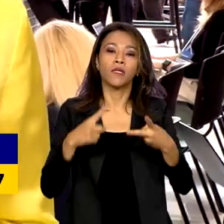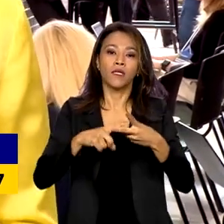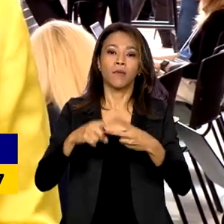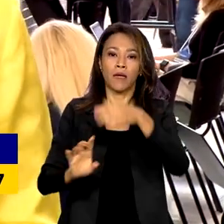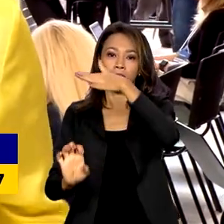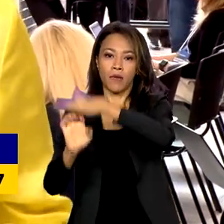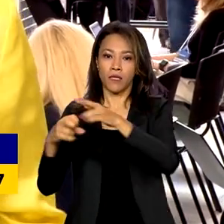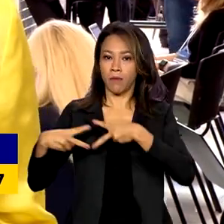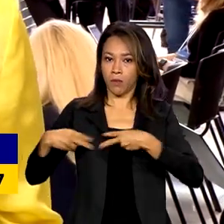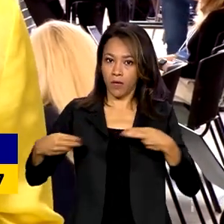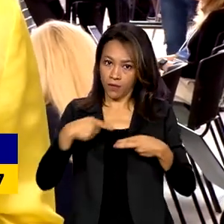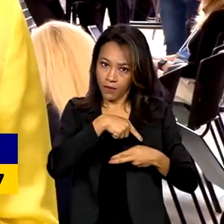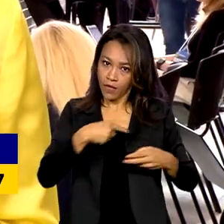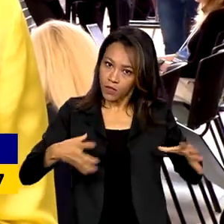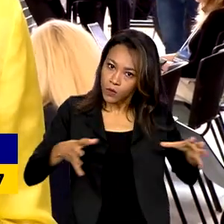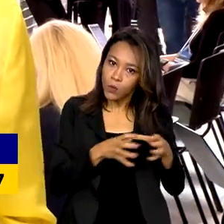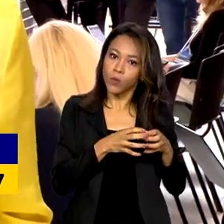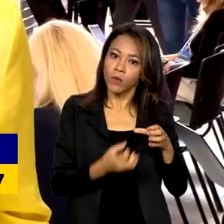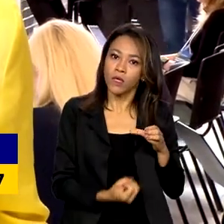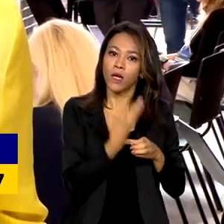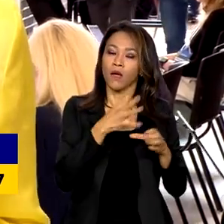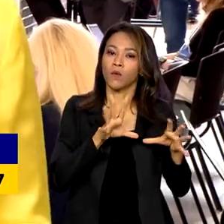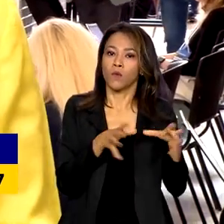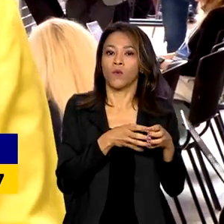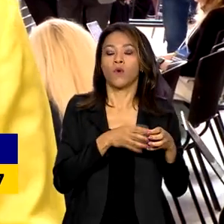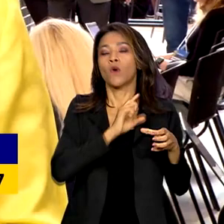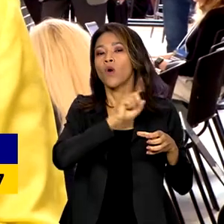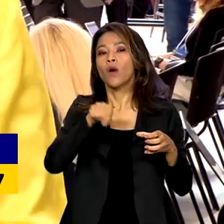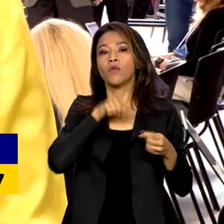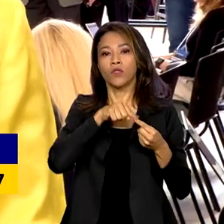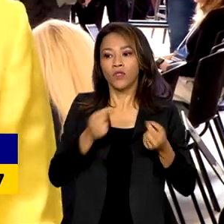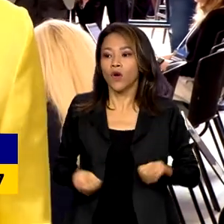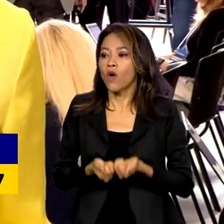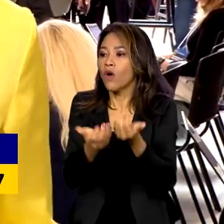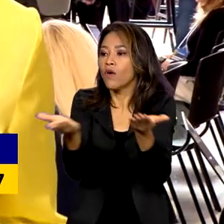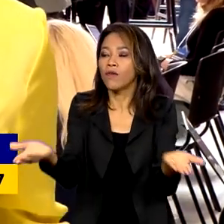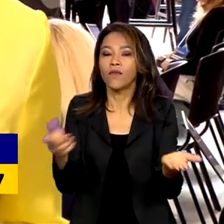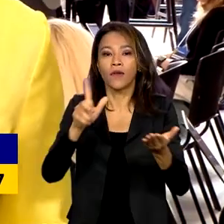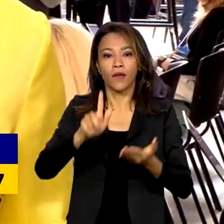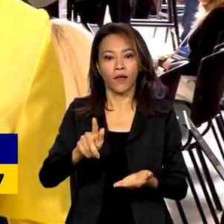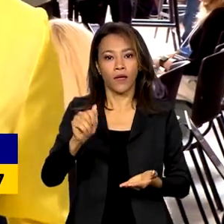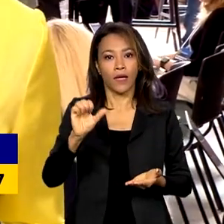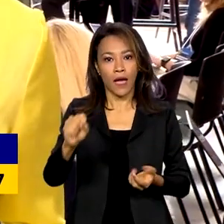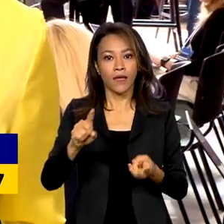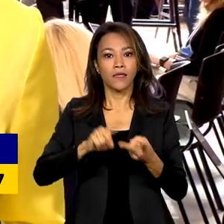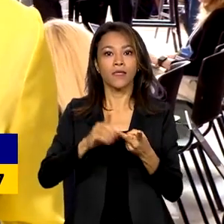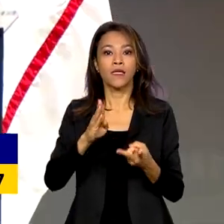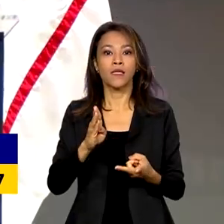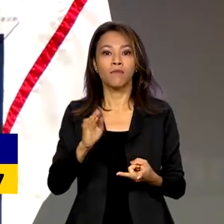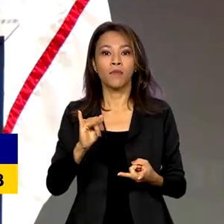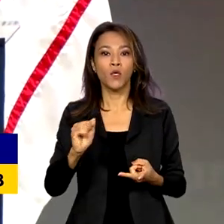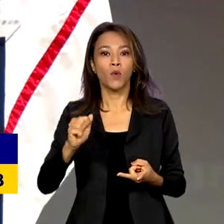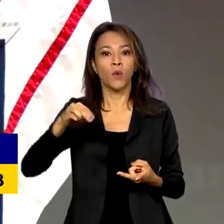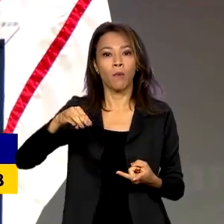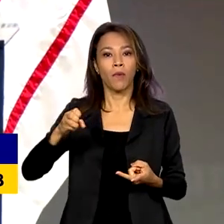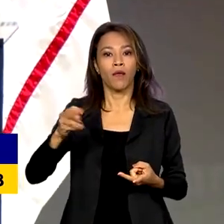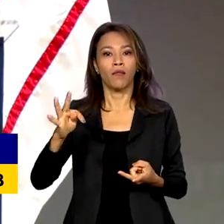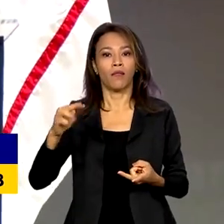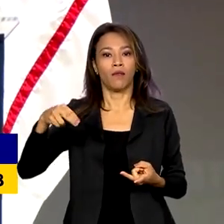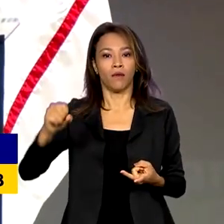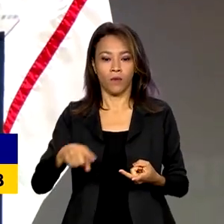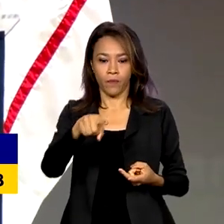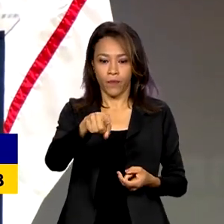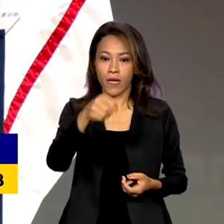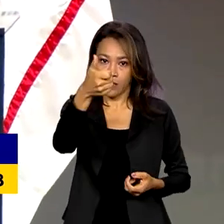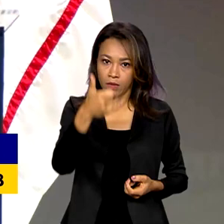Petrobras, com a intenção de melhorar a oferta de gás natural e biometano à indústria brasileira. Acho que esse grupo de